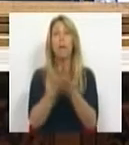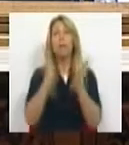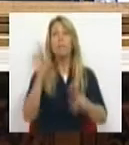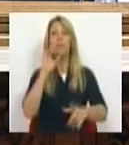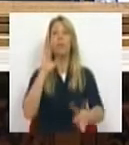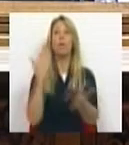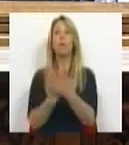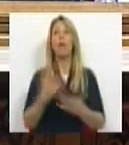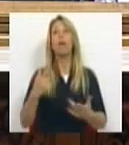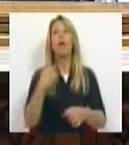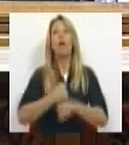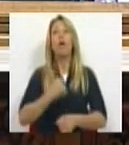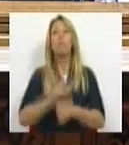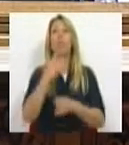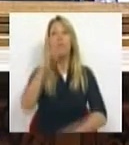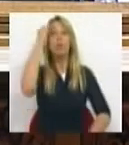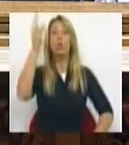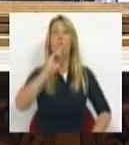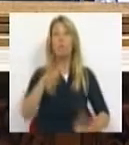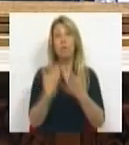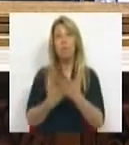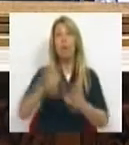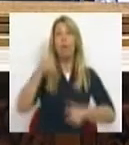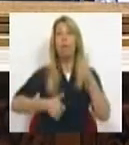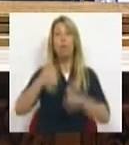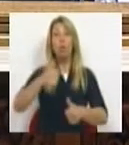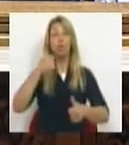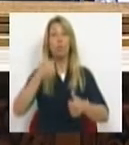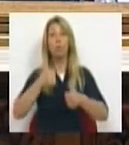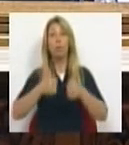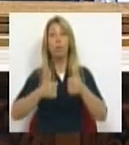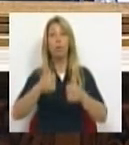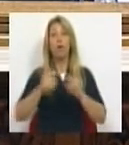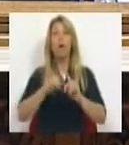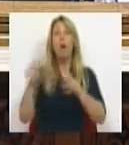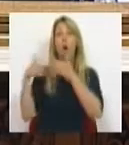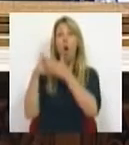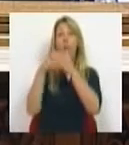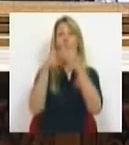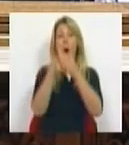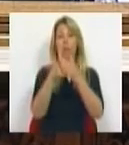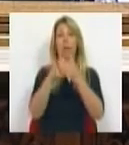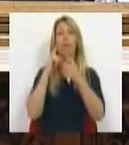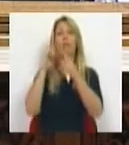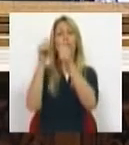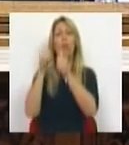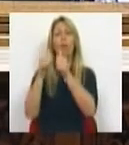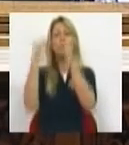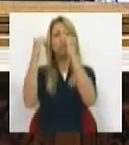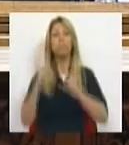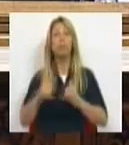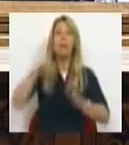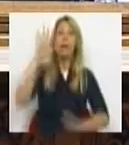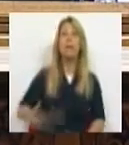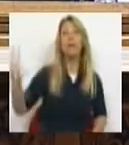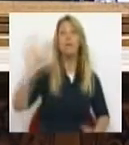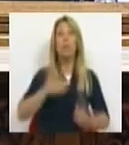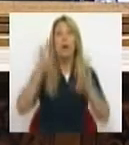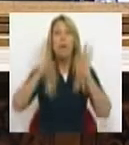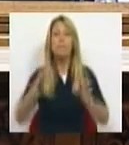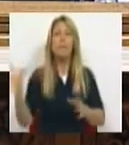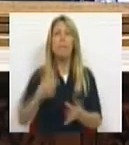valorizar a profissão docente e garantir concursos nacionais graduados, ordenados por lista graduada e nacional, são